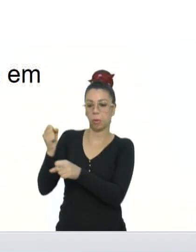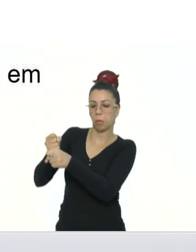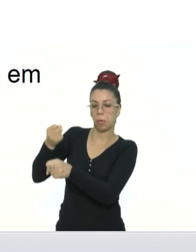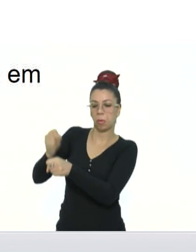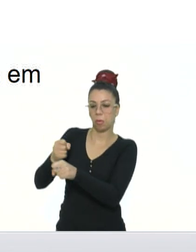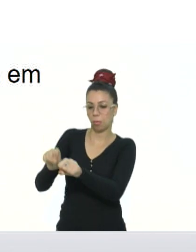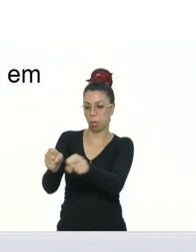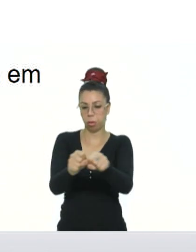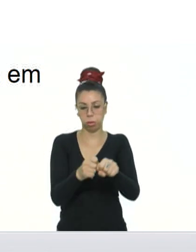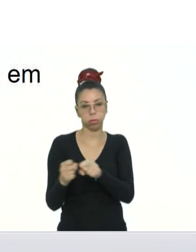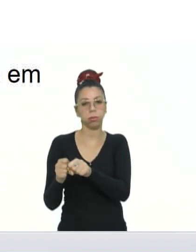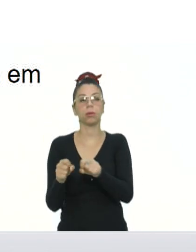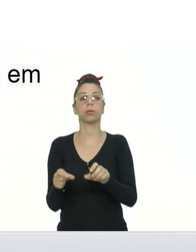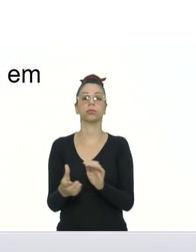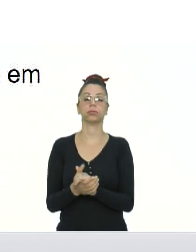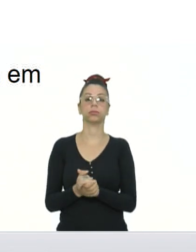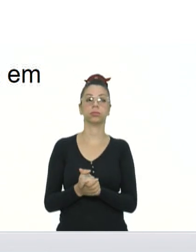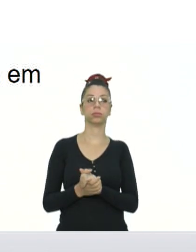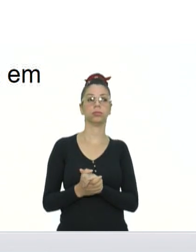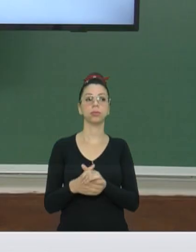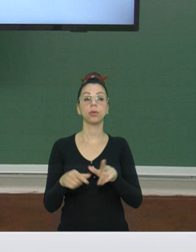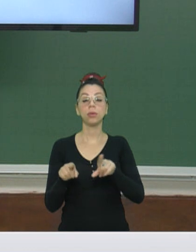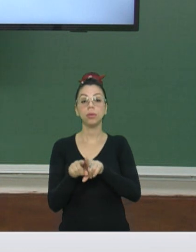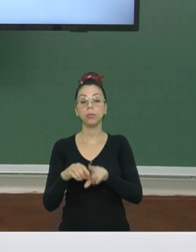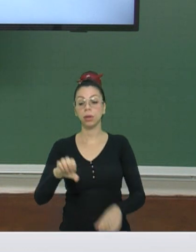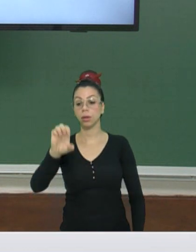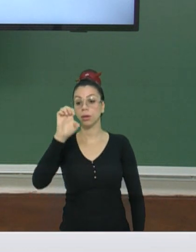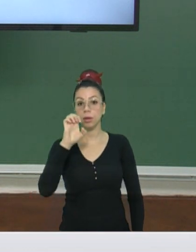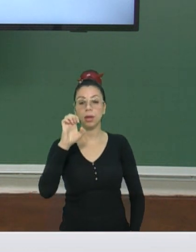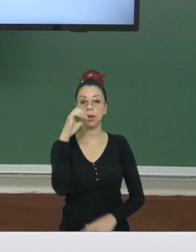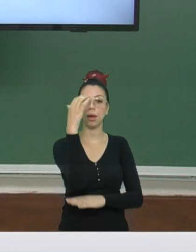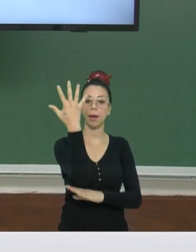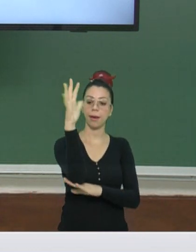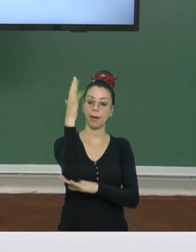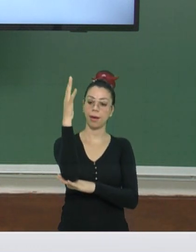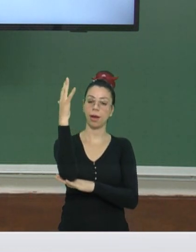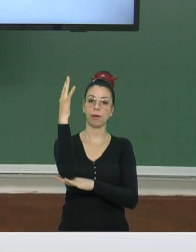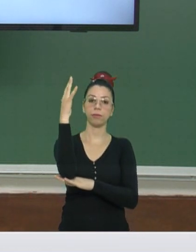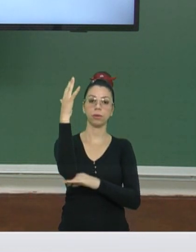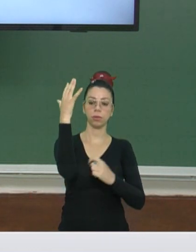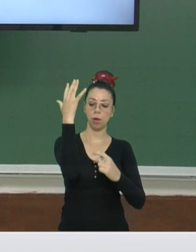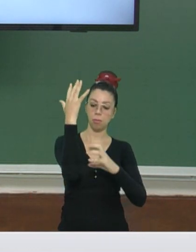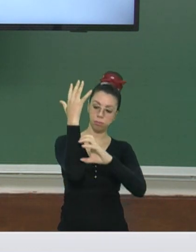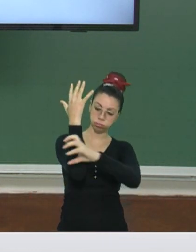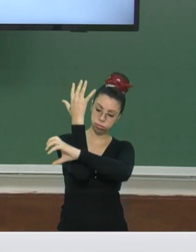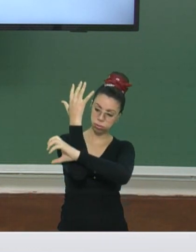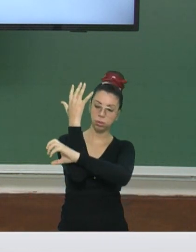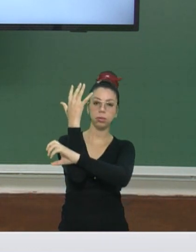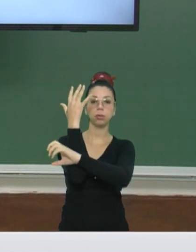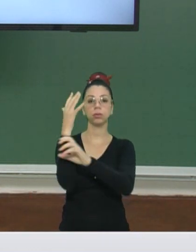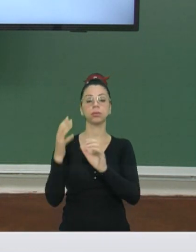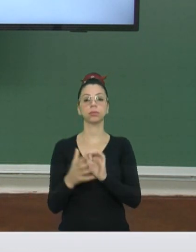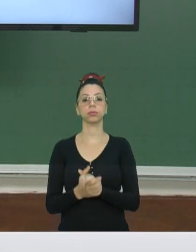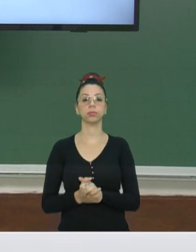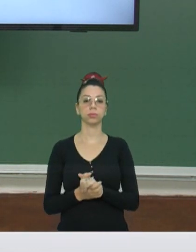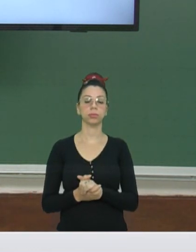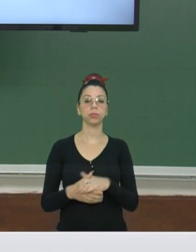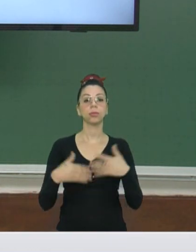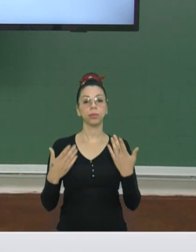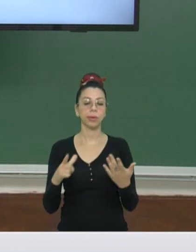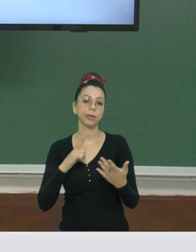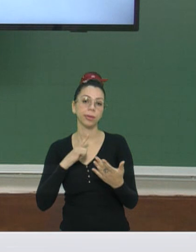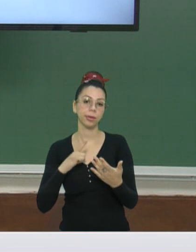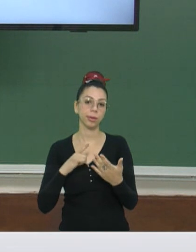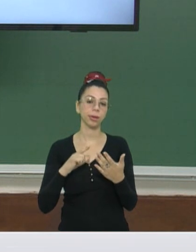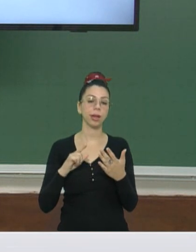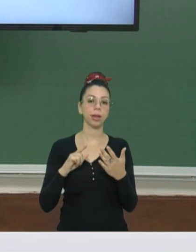E, buraco de árvore e restos de animais. Você sabia? Eu nem lembrava disso. É claro que nós sabemos do caso da bromélia, né,